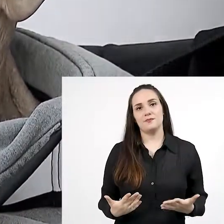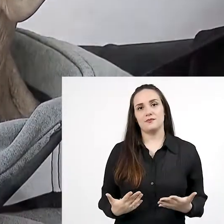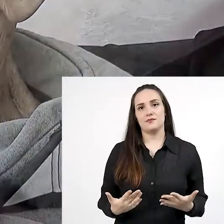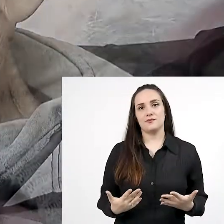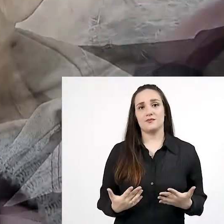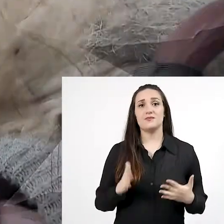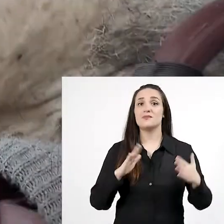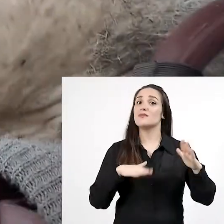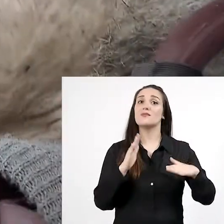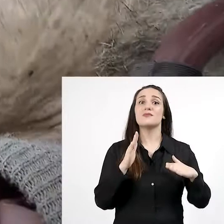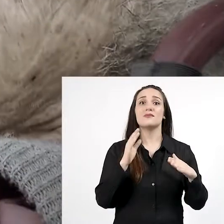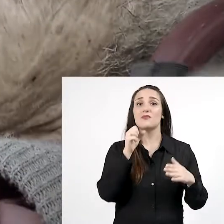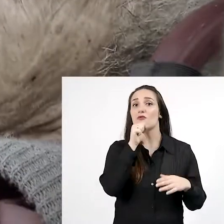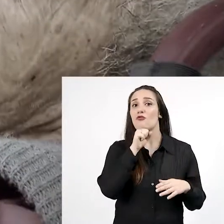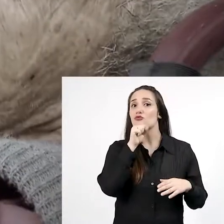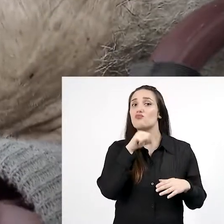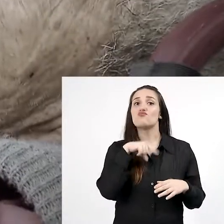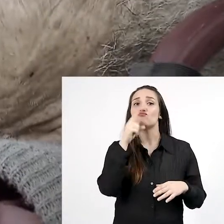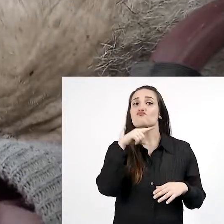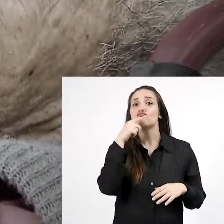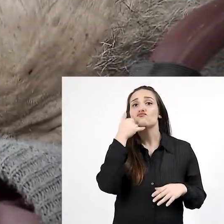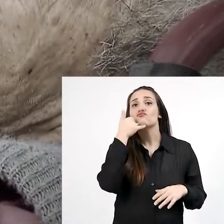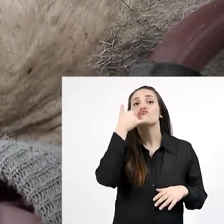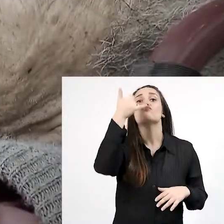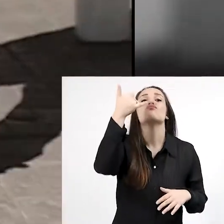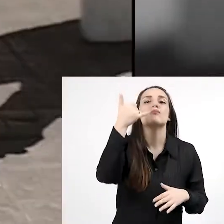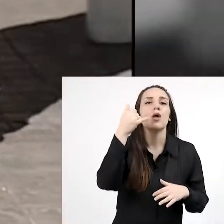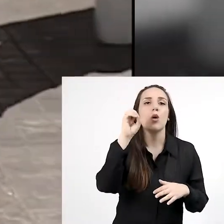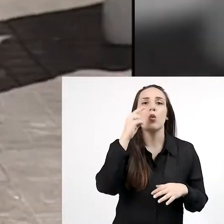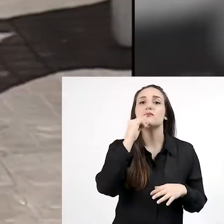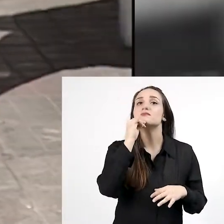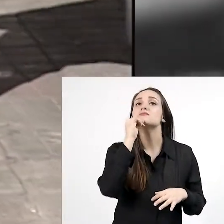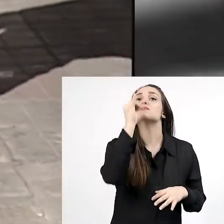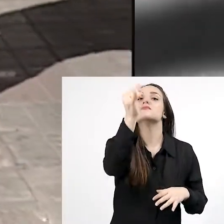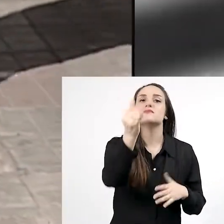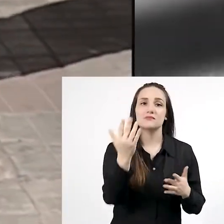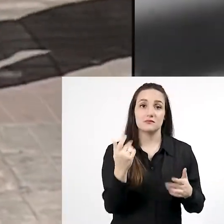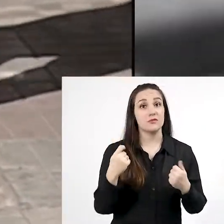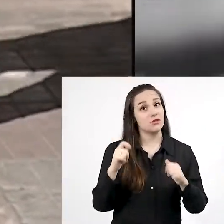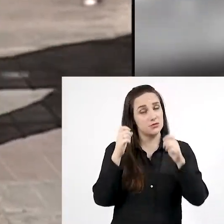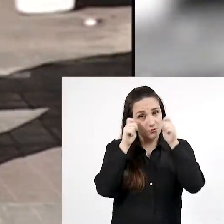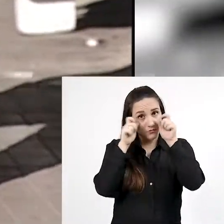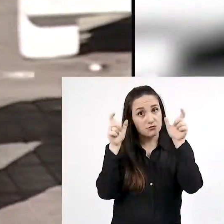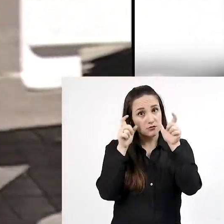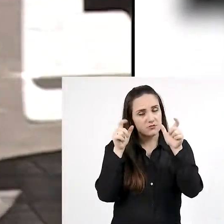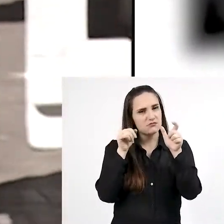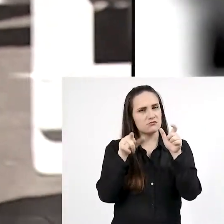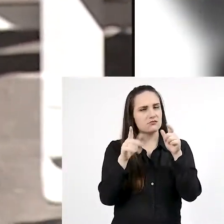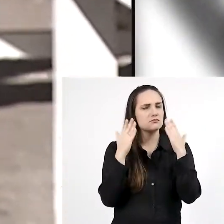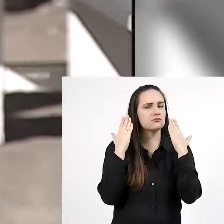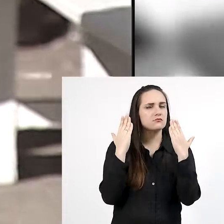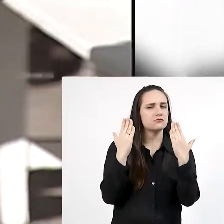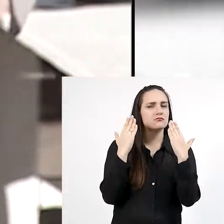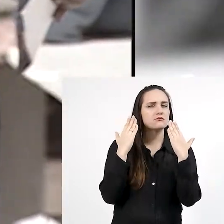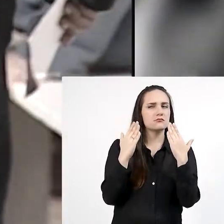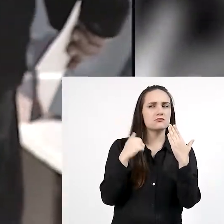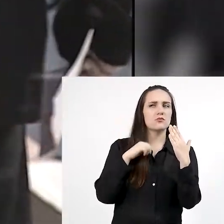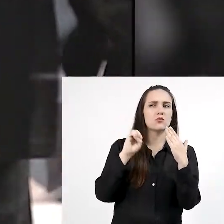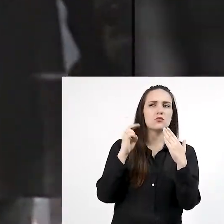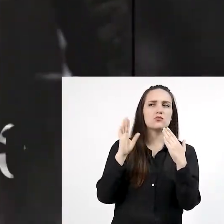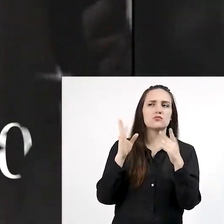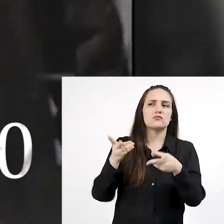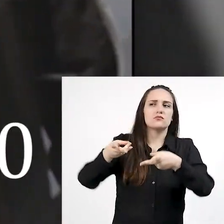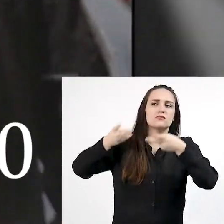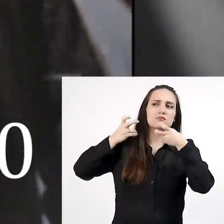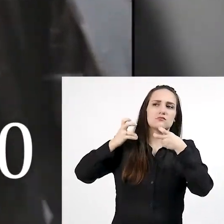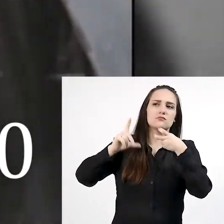de comunicação para denunciar as agressões. É preciso ficar vigilante. Se você suspeita ou presenciou situações